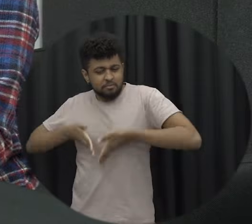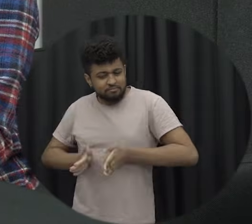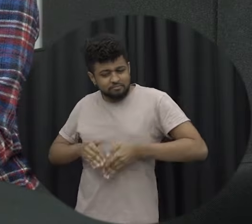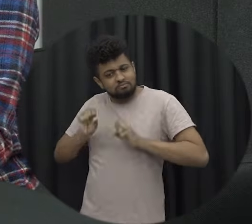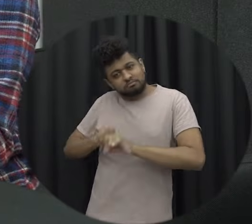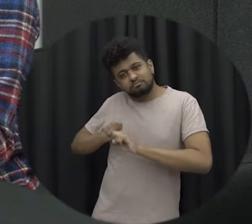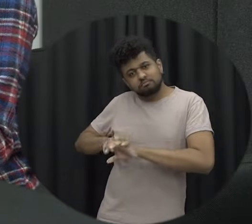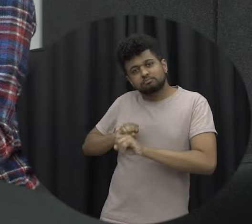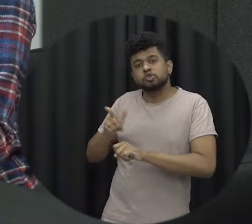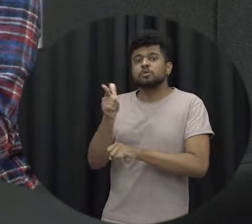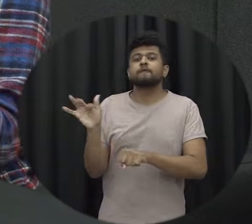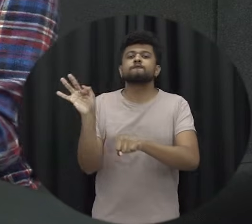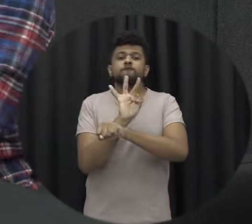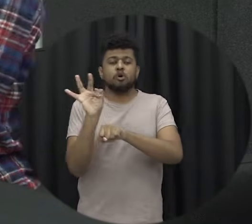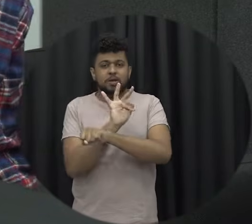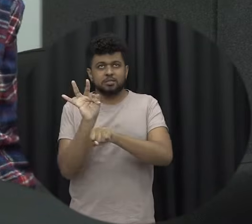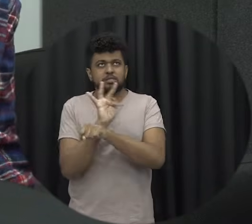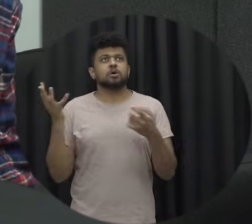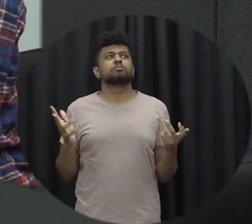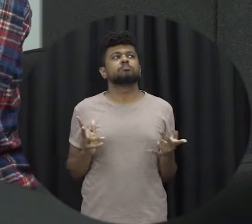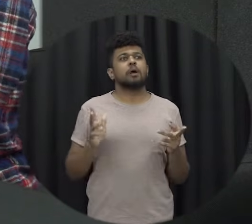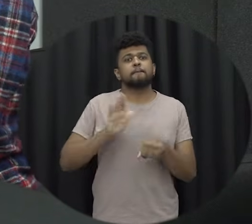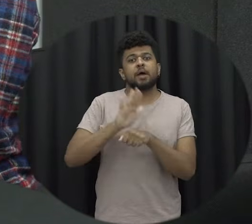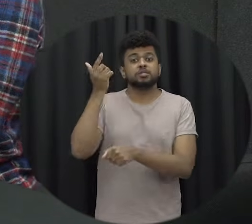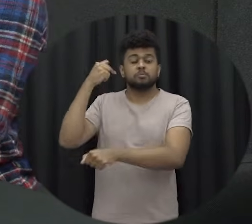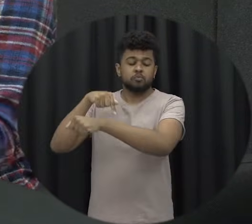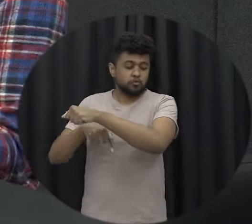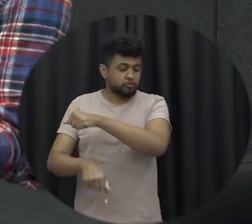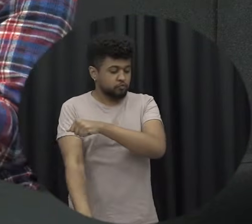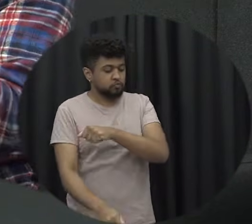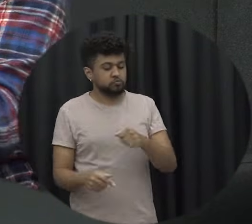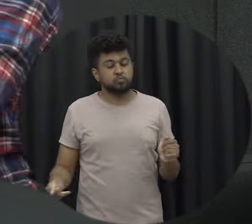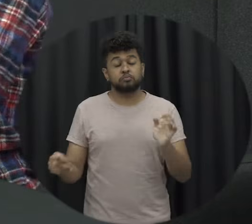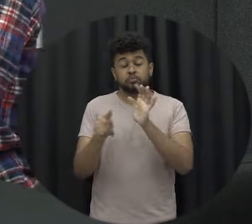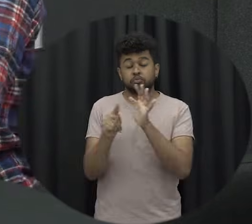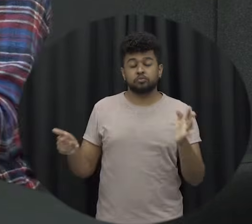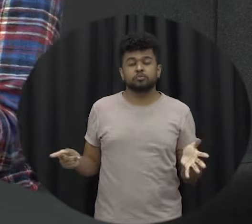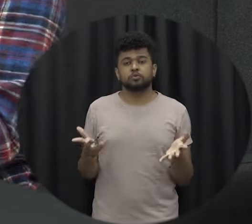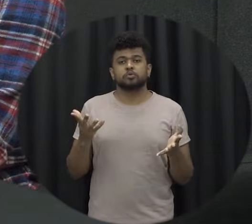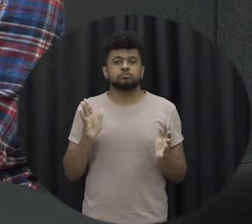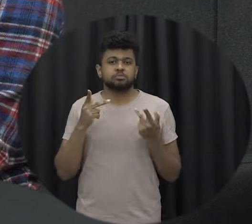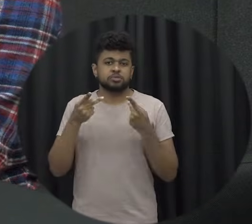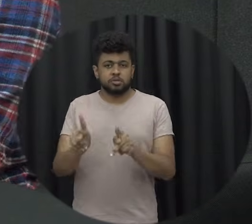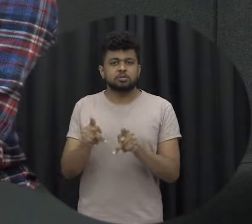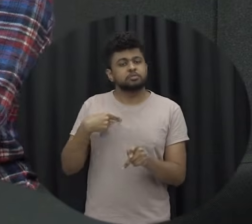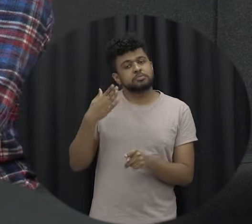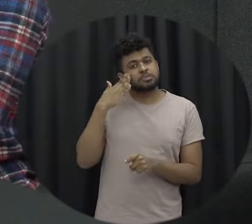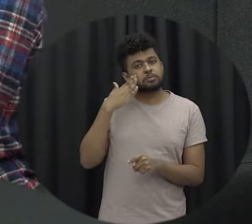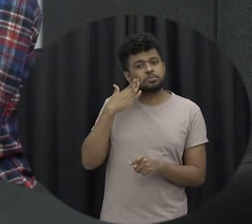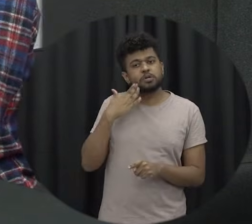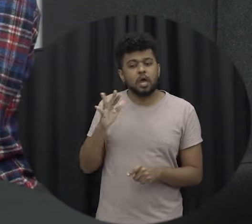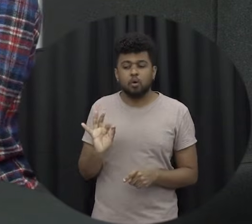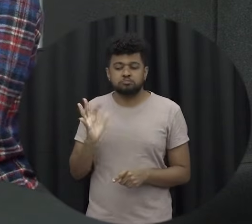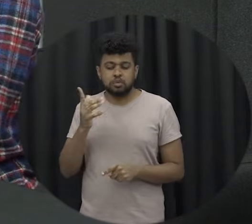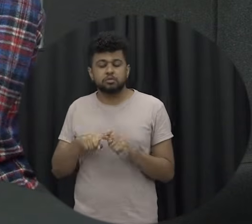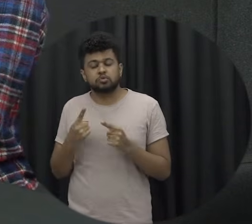vamos dizer assim, mais aprofundada, né, por parte deles, né? Eles sabem que funciona por causa de uma determinada intuição que foi